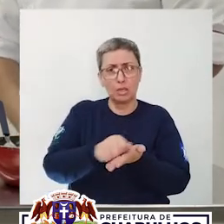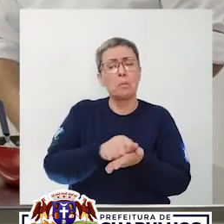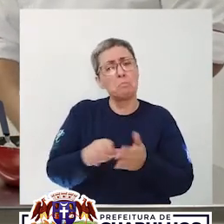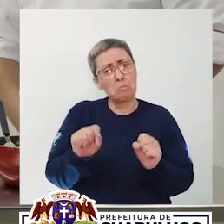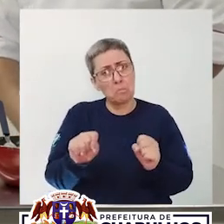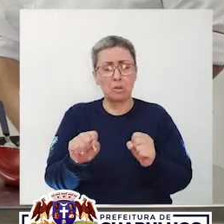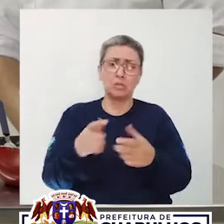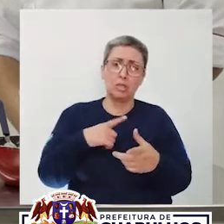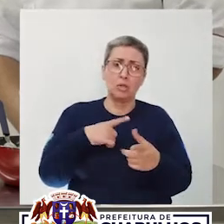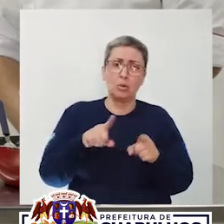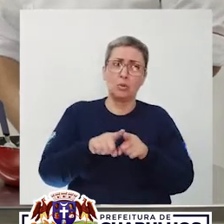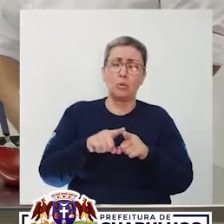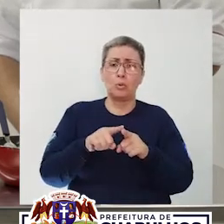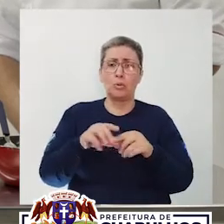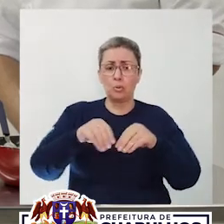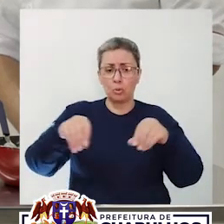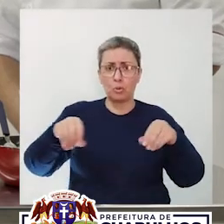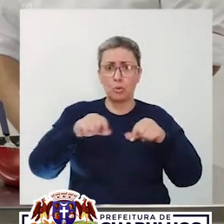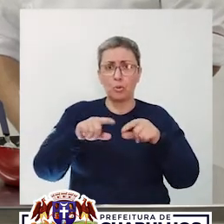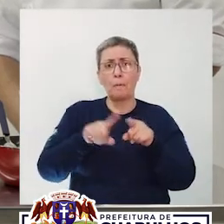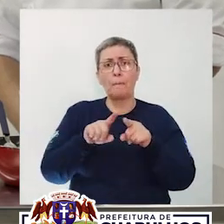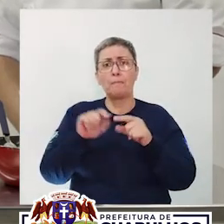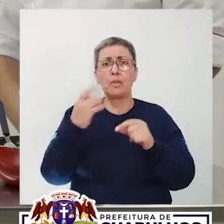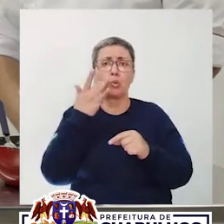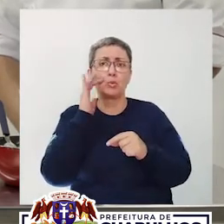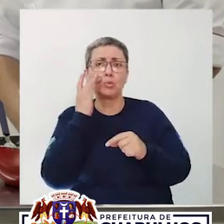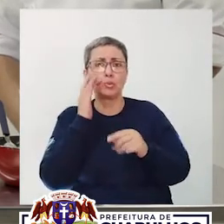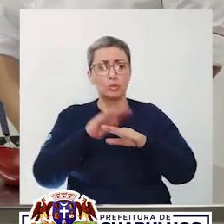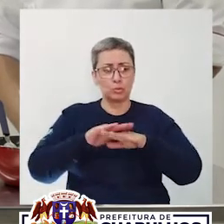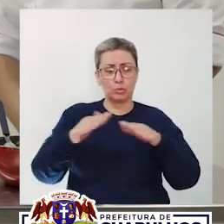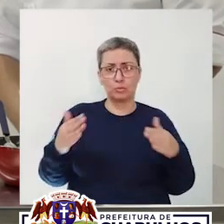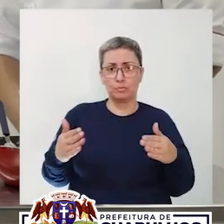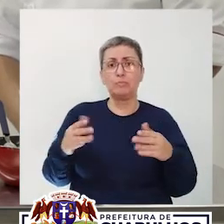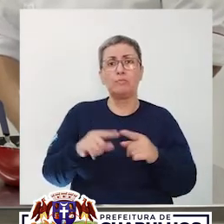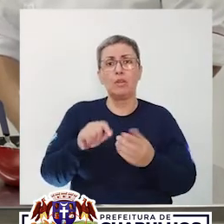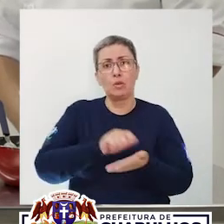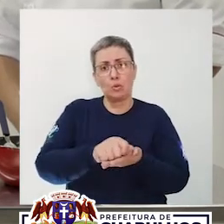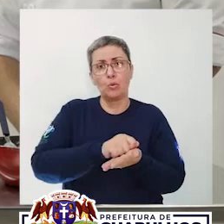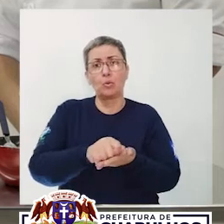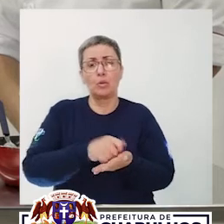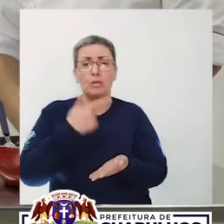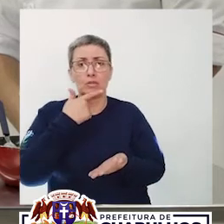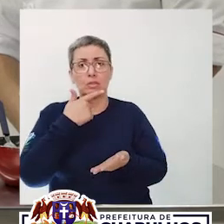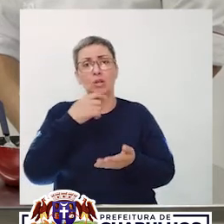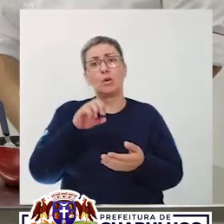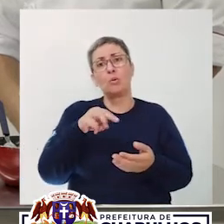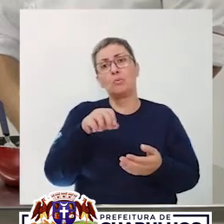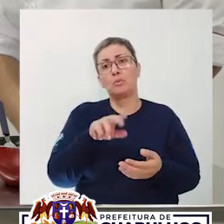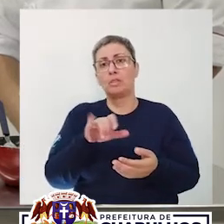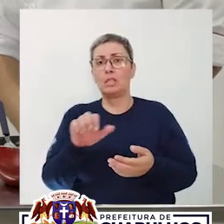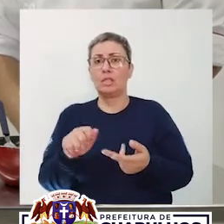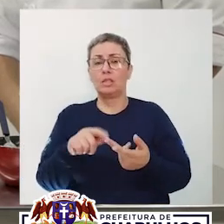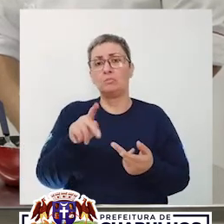pode? Pode. Eu normalmente eu coloco para ela ficar assim douradinha em cima. Eu coloco um pouquinho de